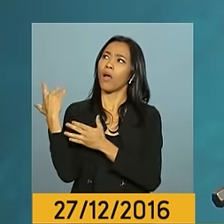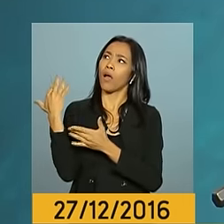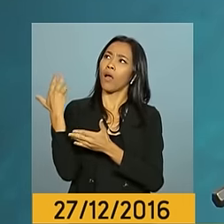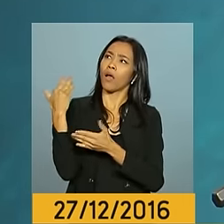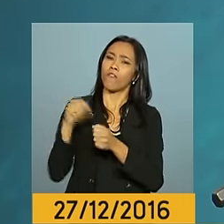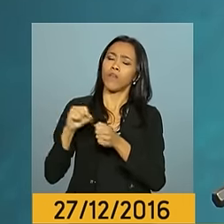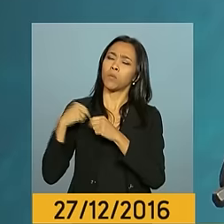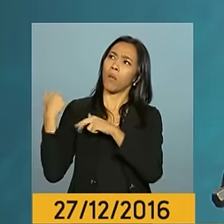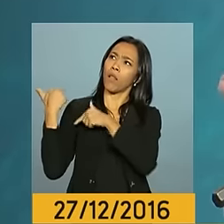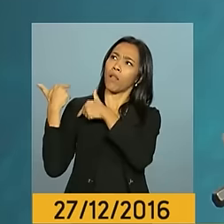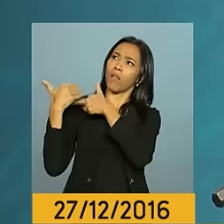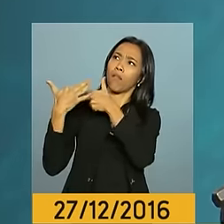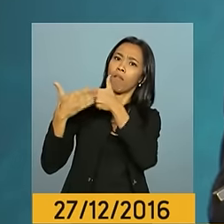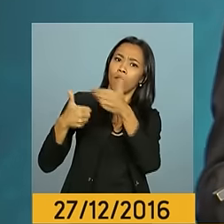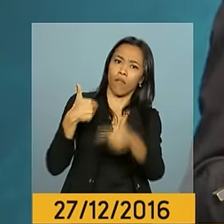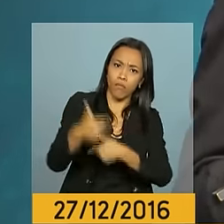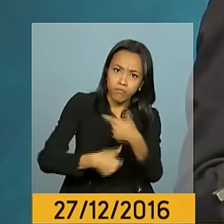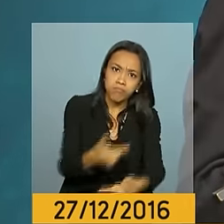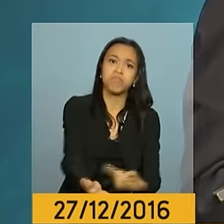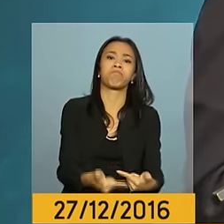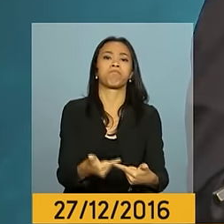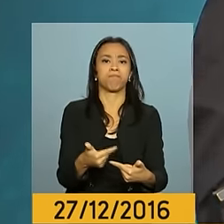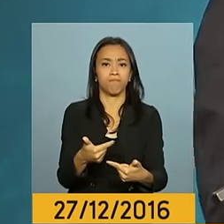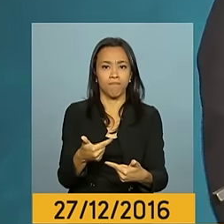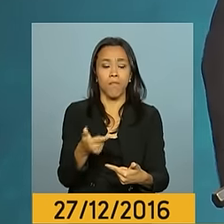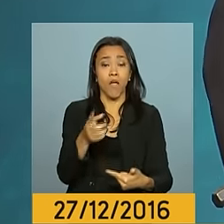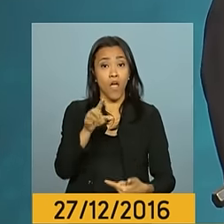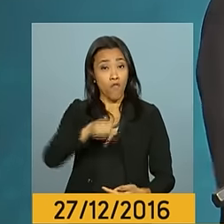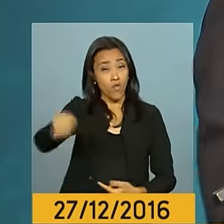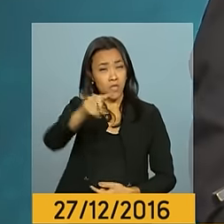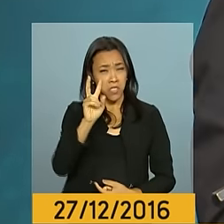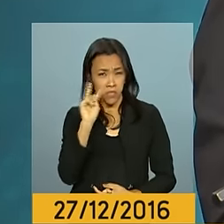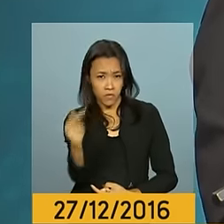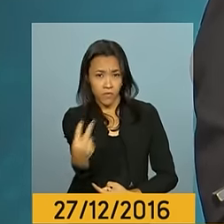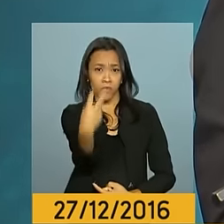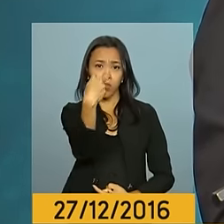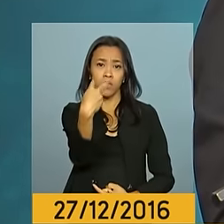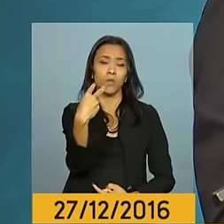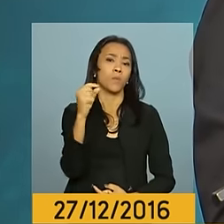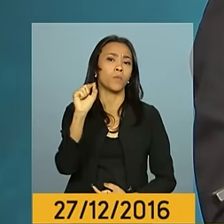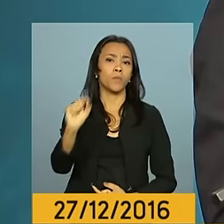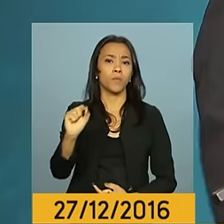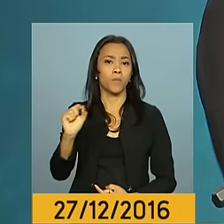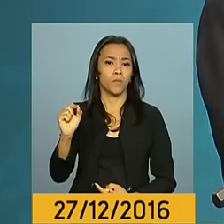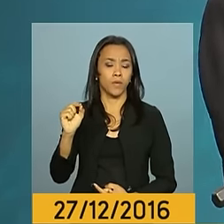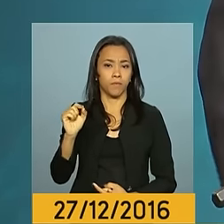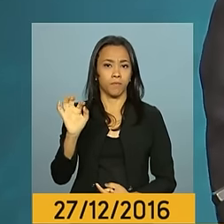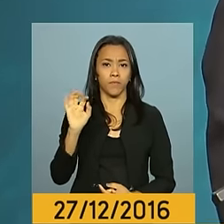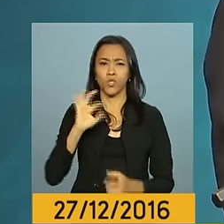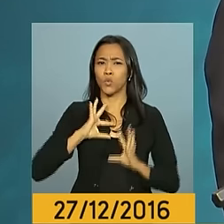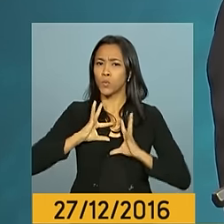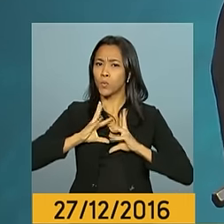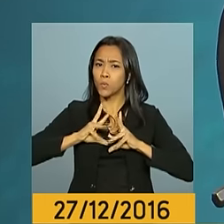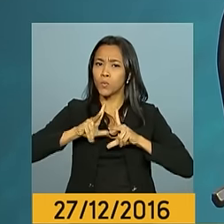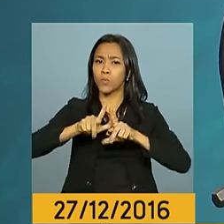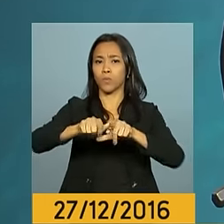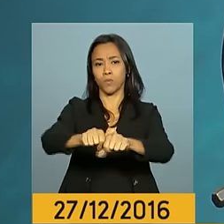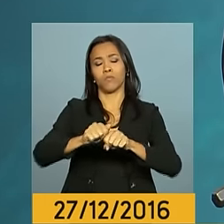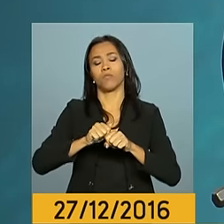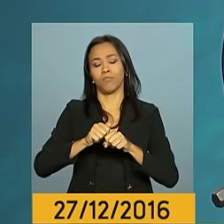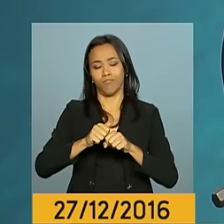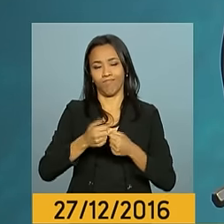tempo Vocês ouviram aqui um grande relato de tudo que o governo federal